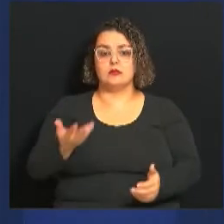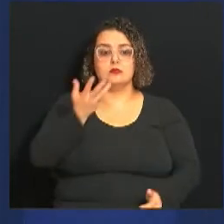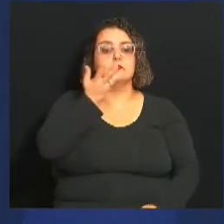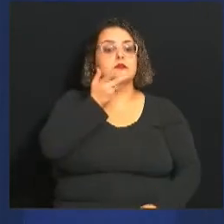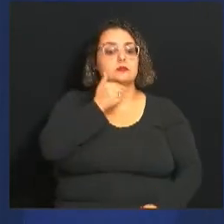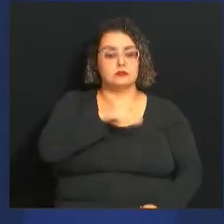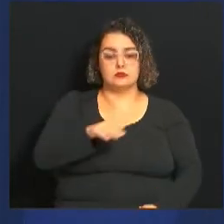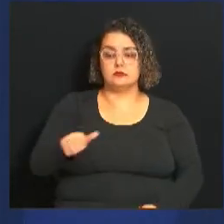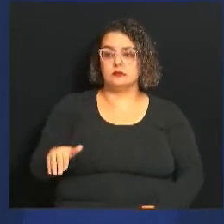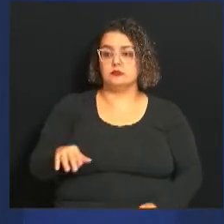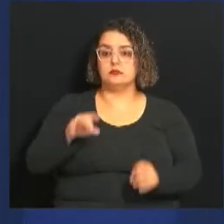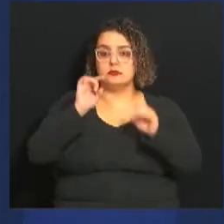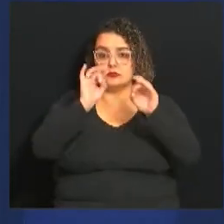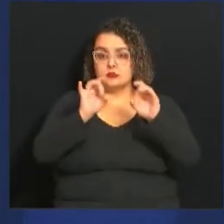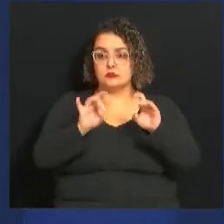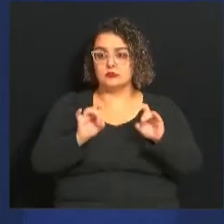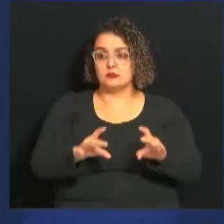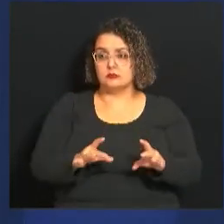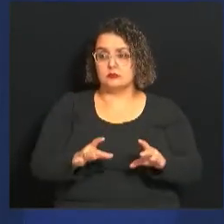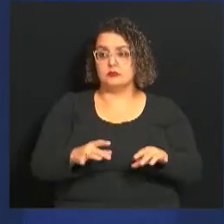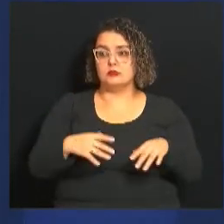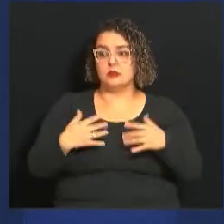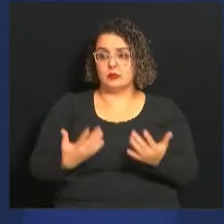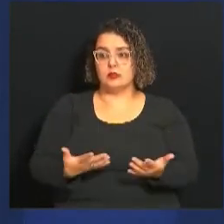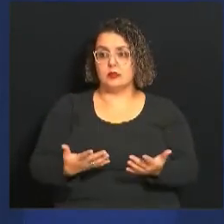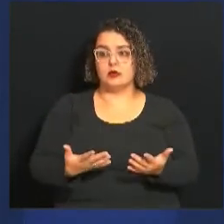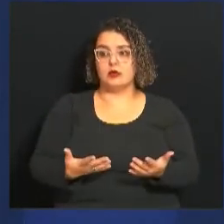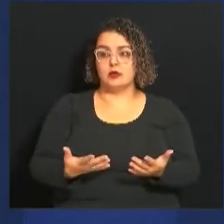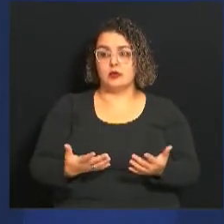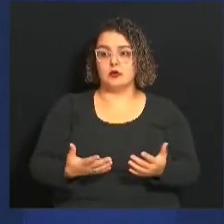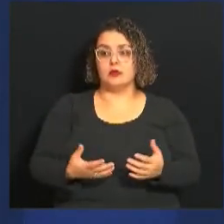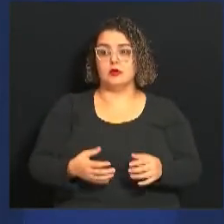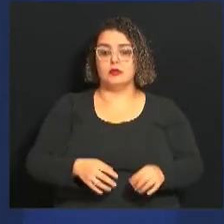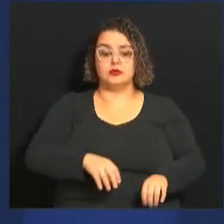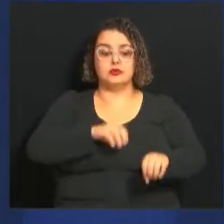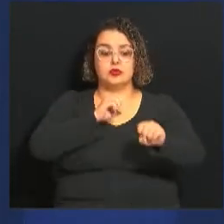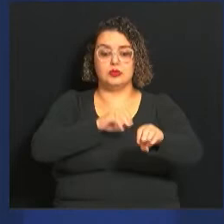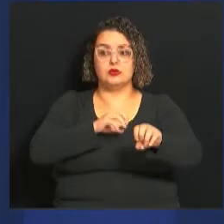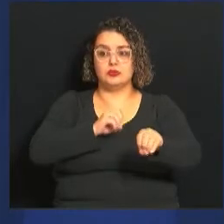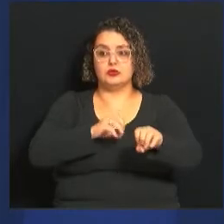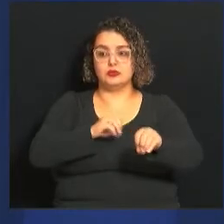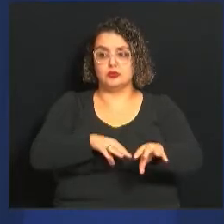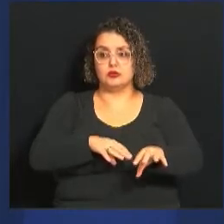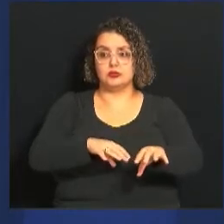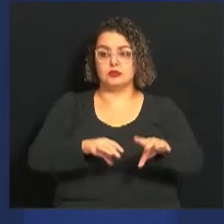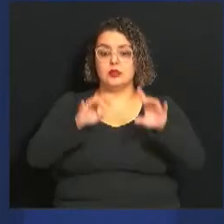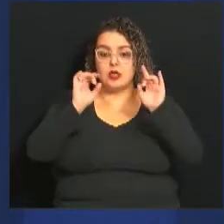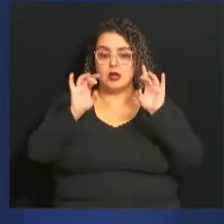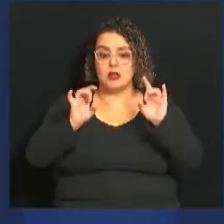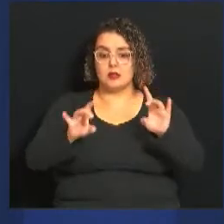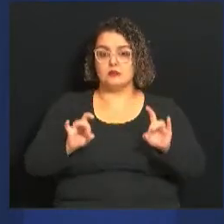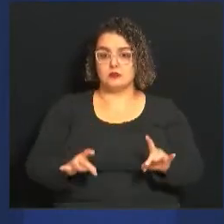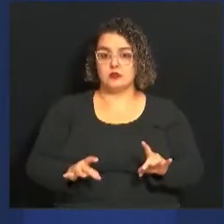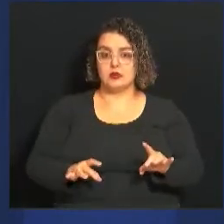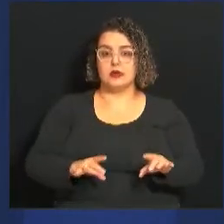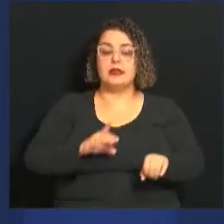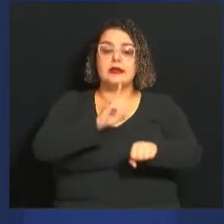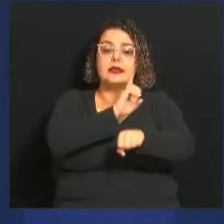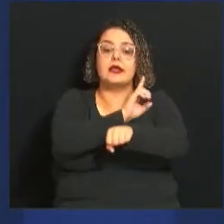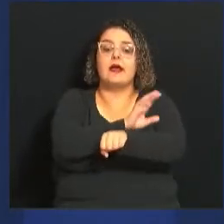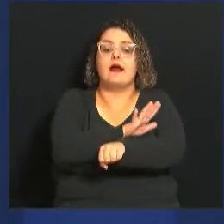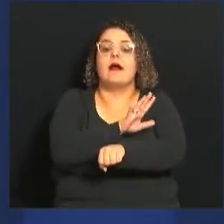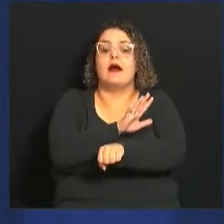uma especificidade, né? Ela é um formato de educação, é uma educação especializada, que atende às crianças.